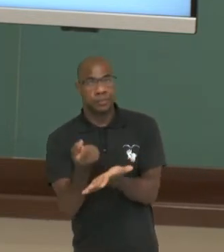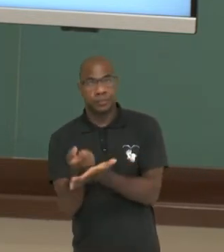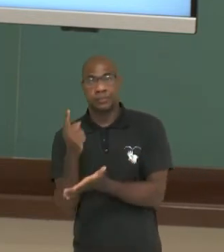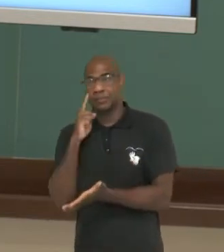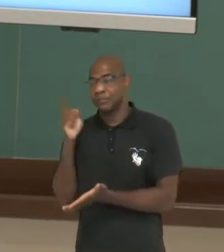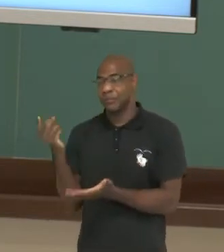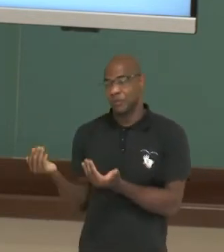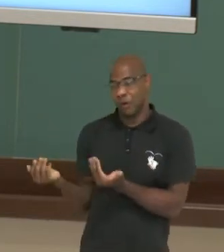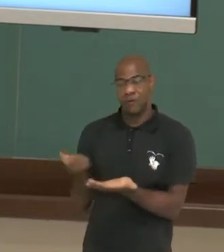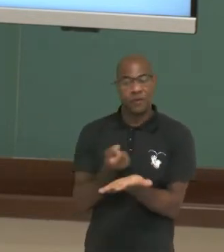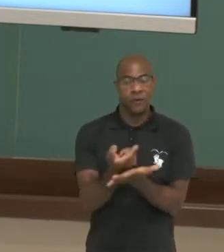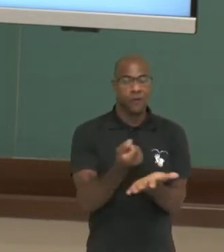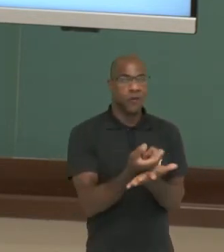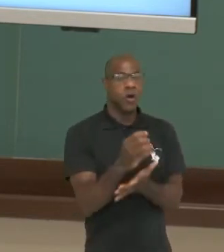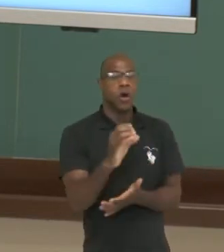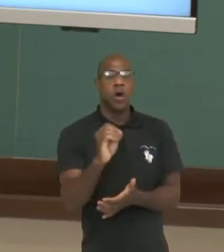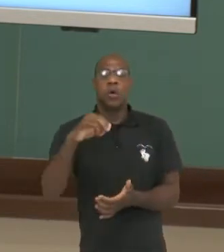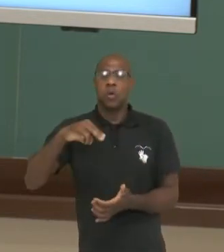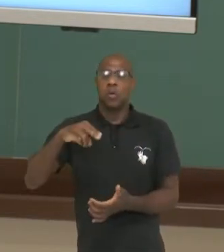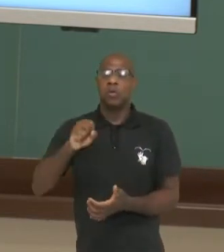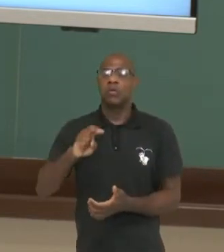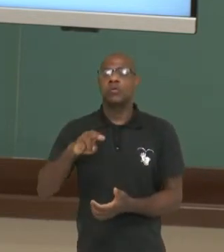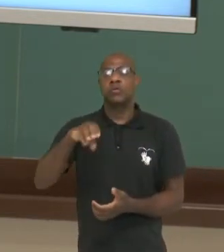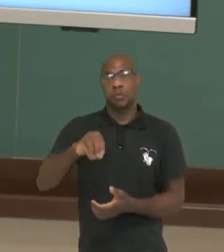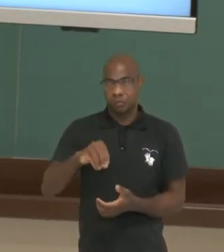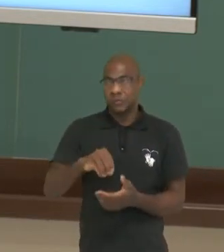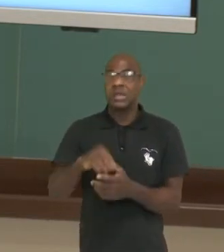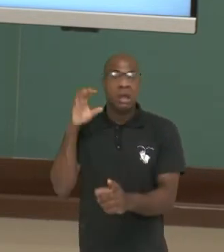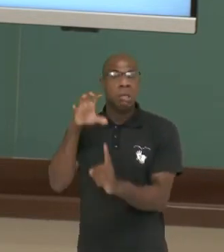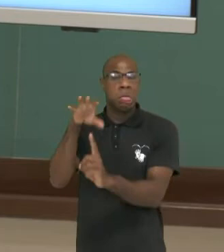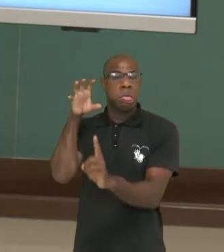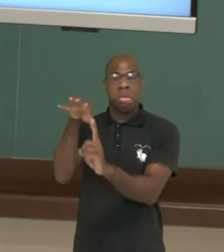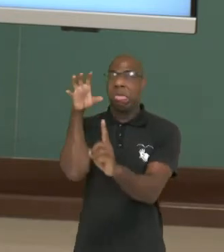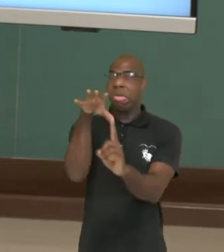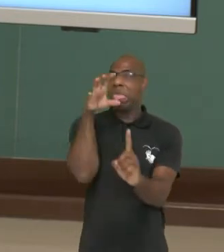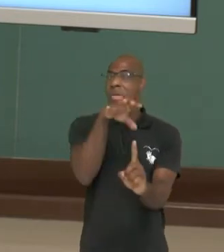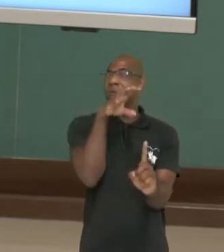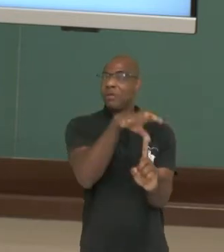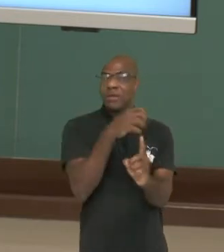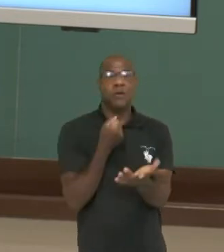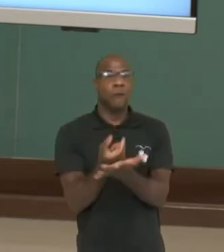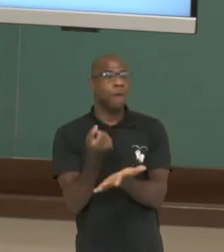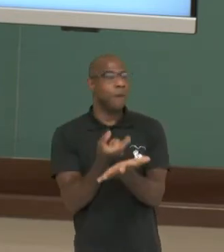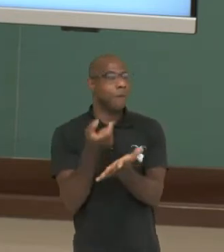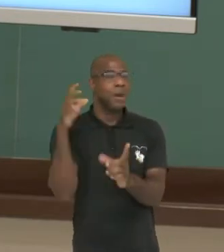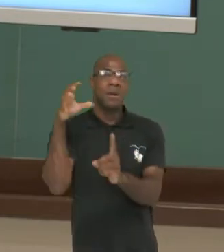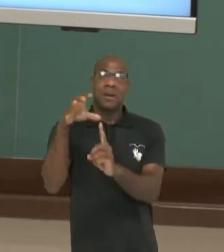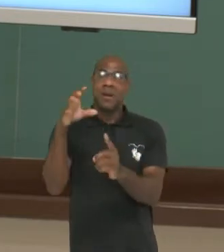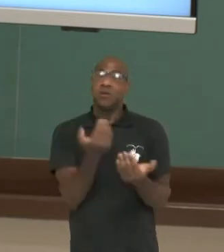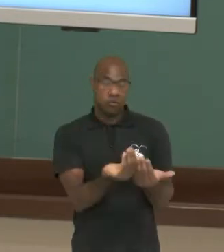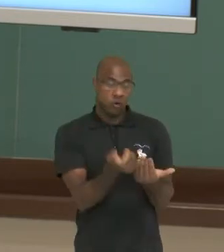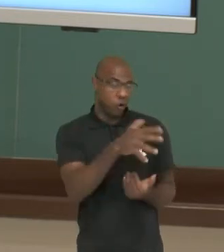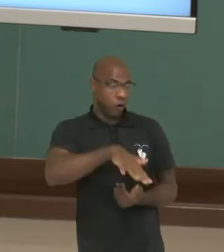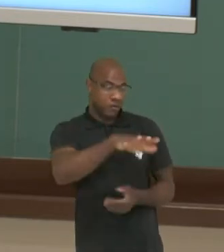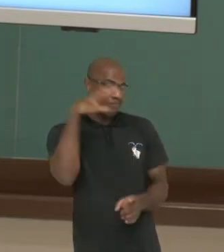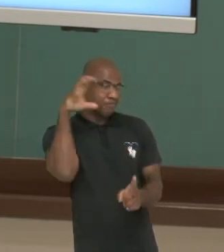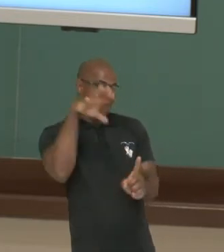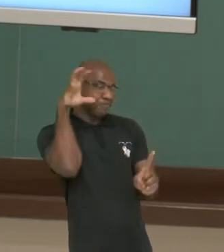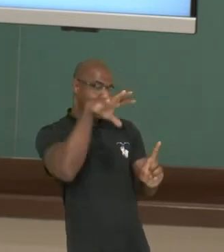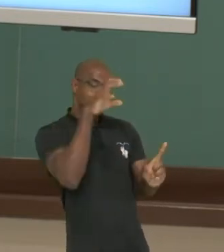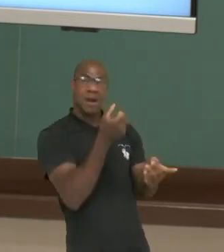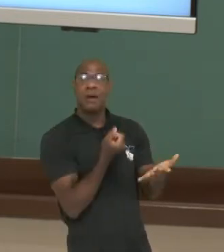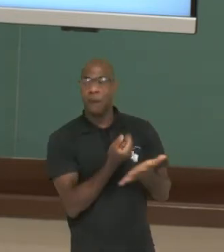O jovem é especialmente suscetível aos apelos do consumismo, né? Então temos aqui uma citação, um fragmento que está